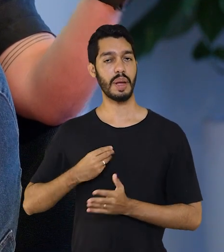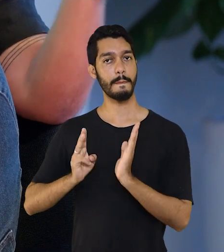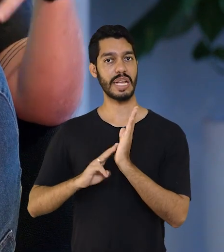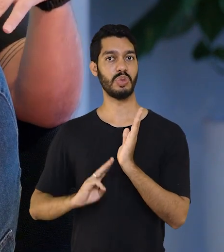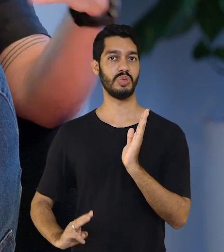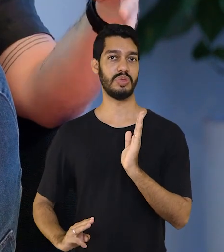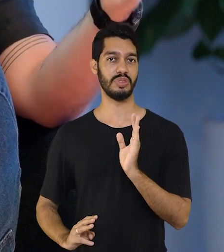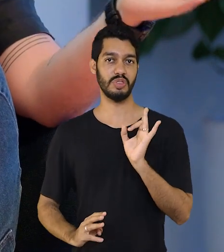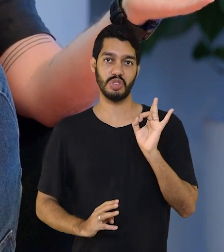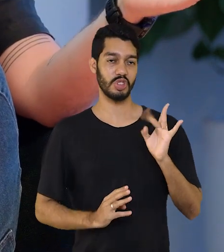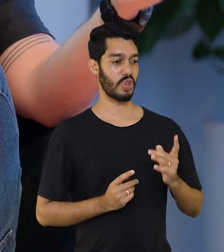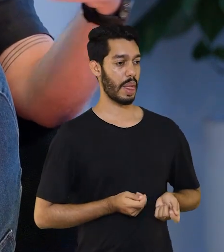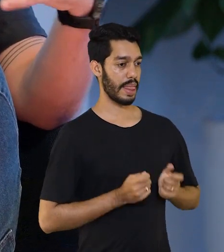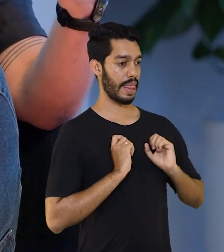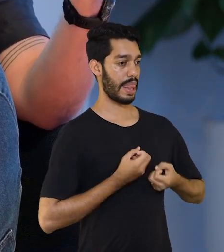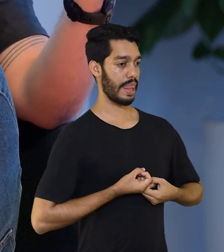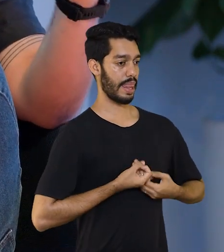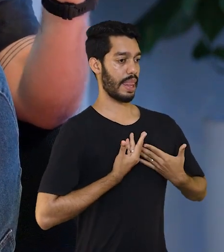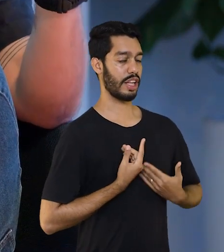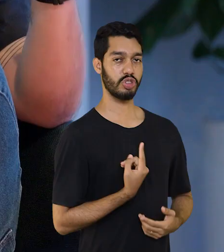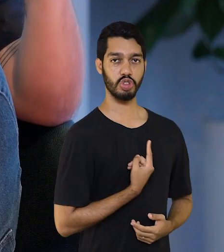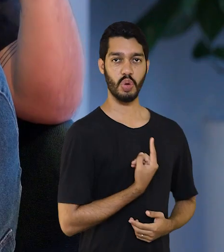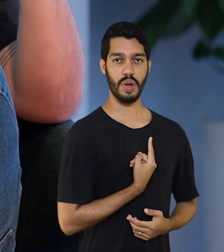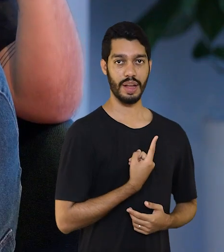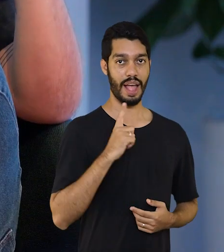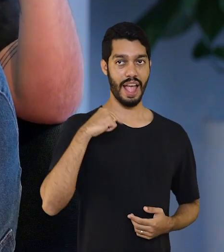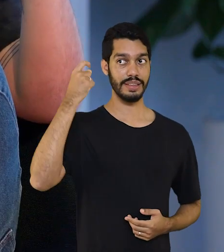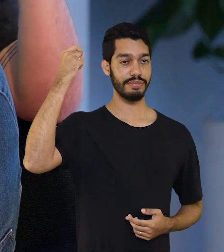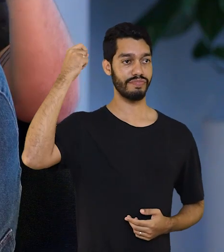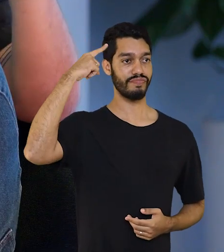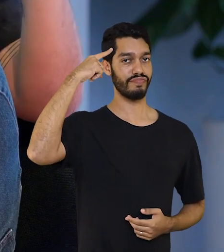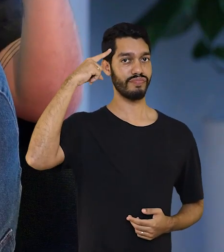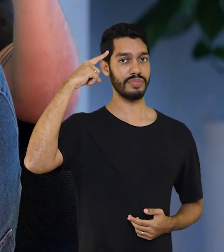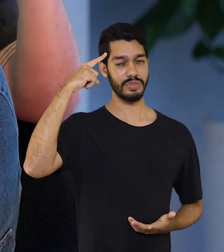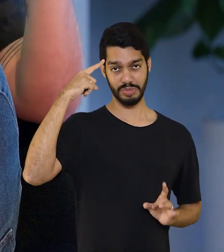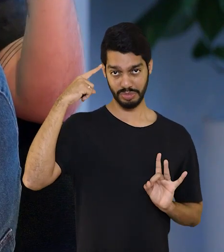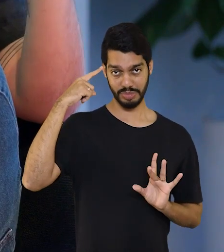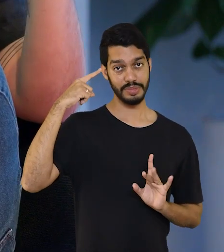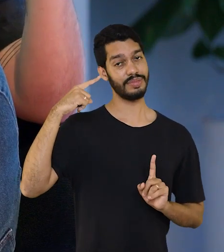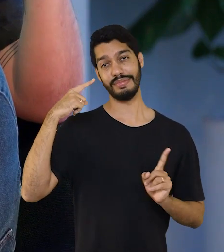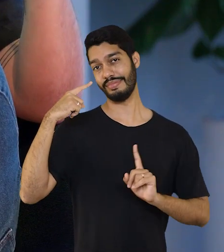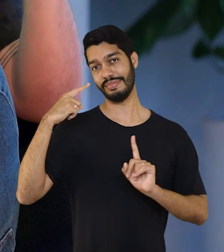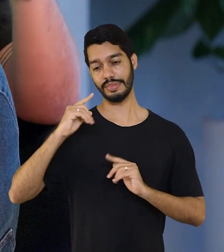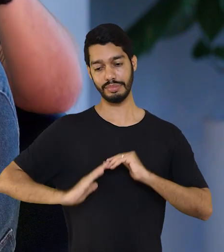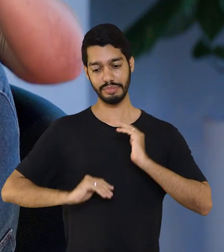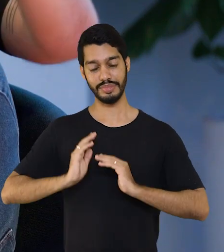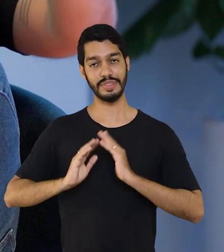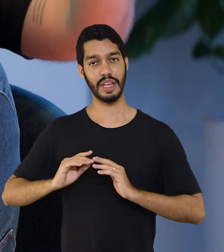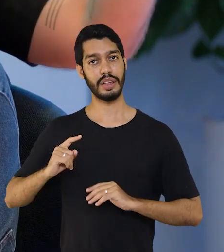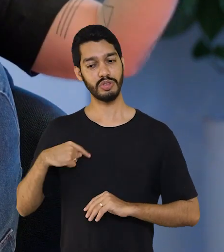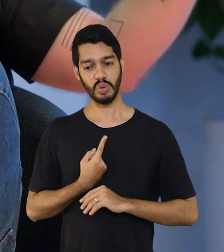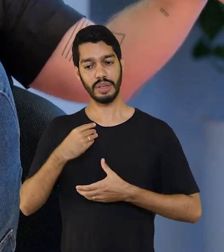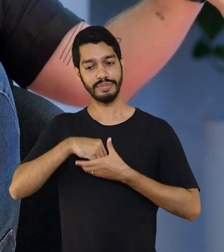existe método por trás da criatividade, né? Que criatividade não é só um talento divino que poucos escolhidos têm, mas é uma